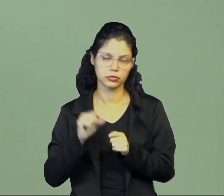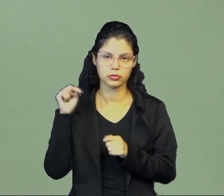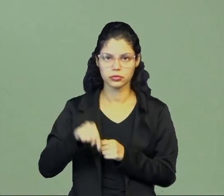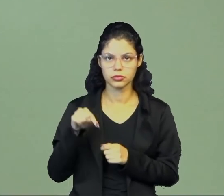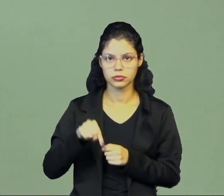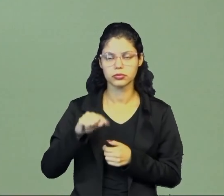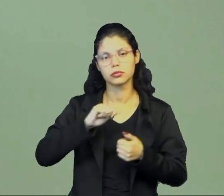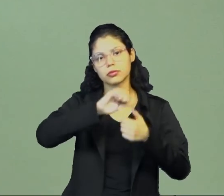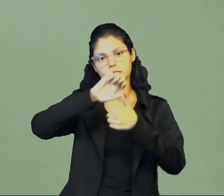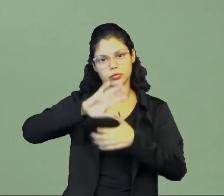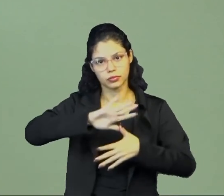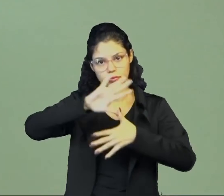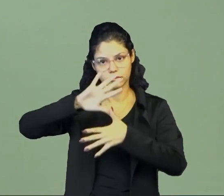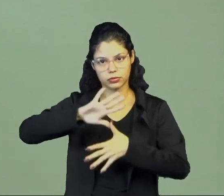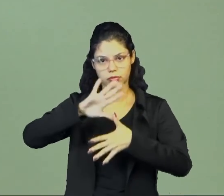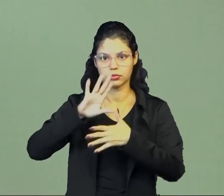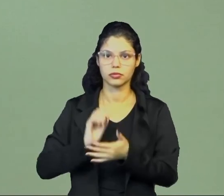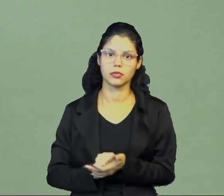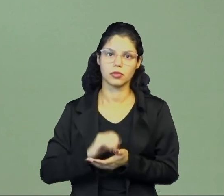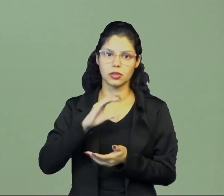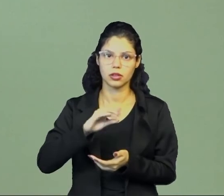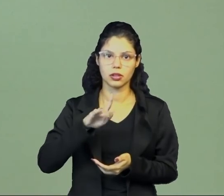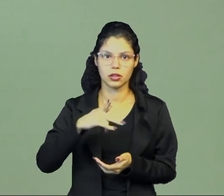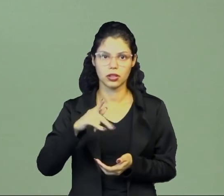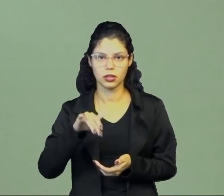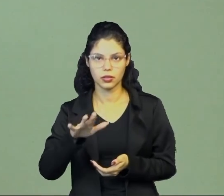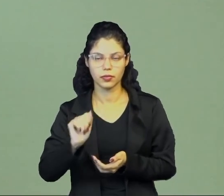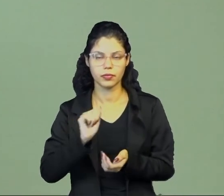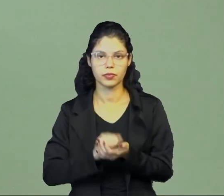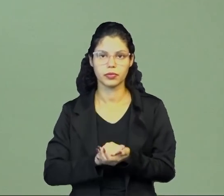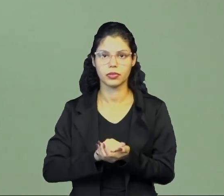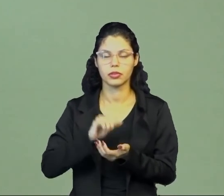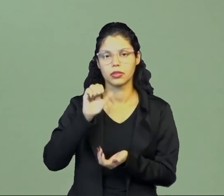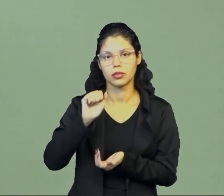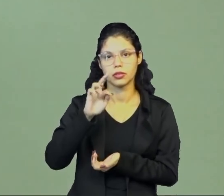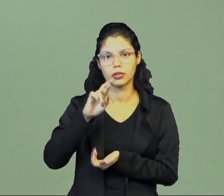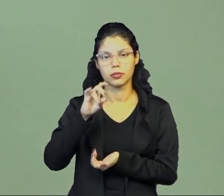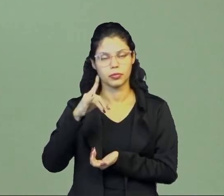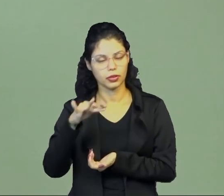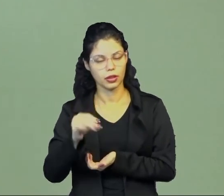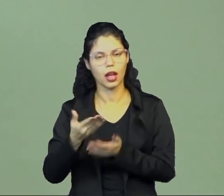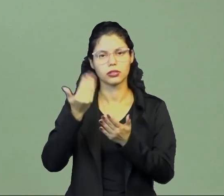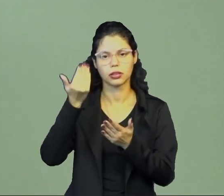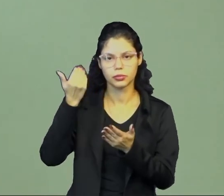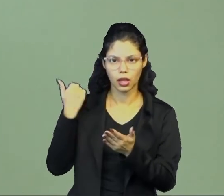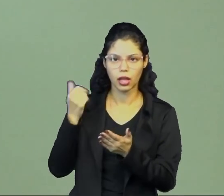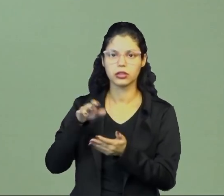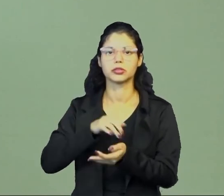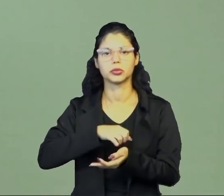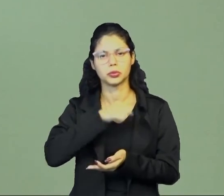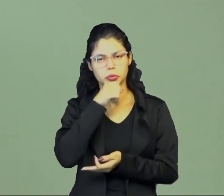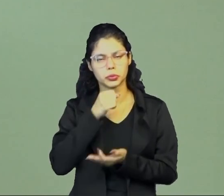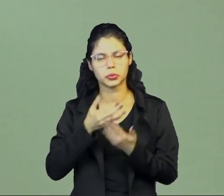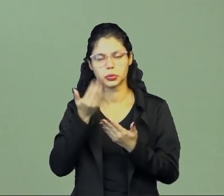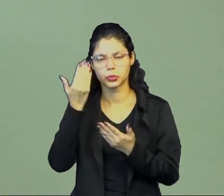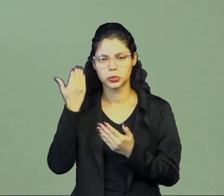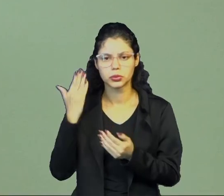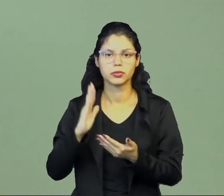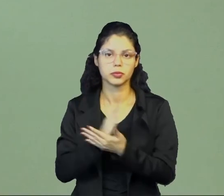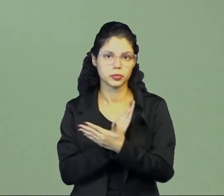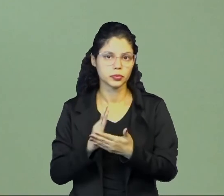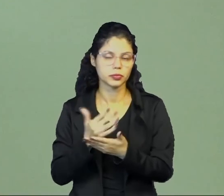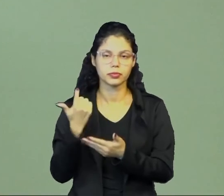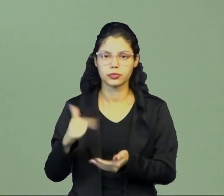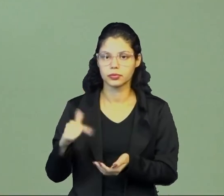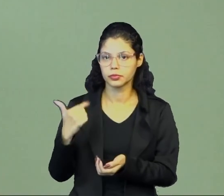na Mesoamérica, né, como a olmeca, a zapoteca, né, que também são muito antigas, né, e que não tem